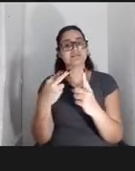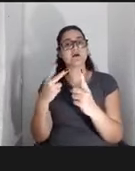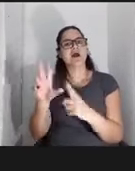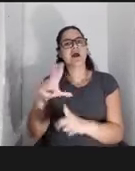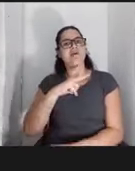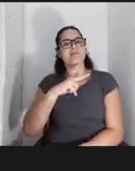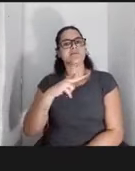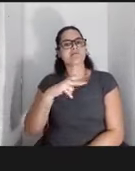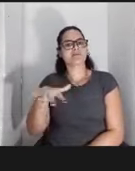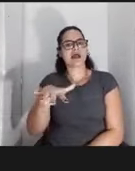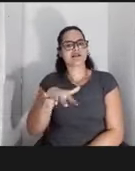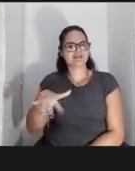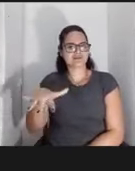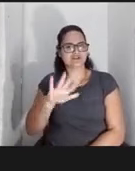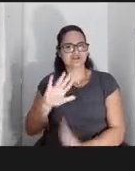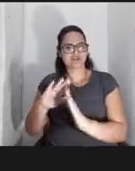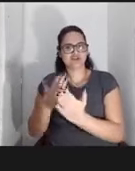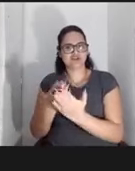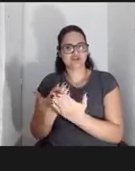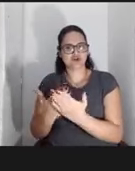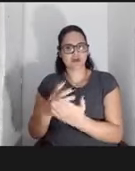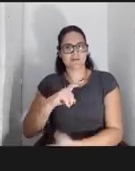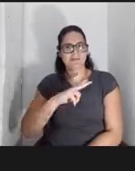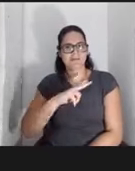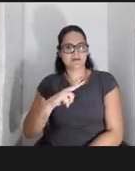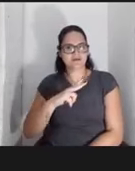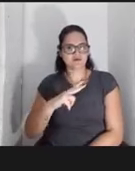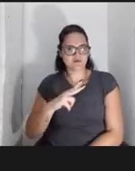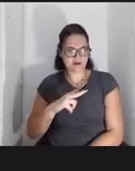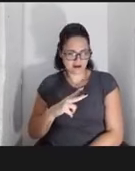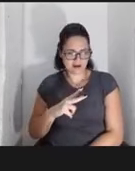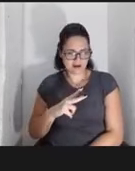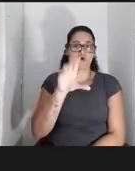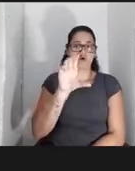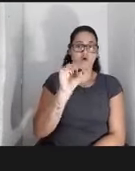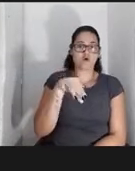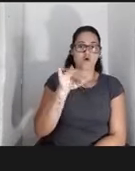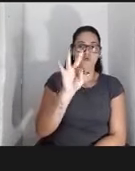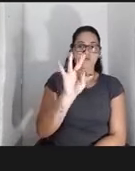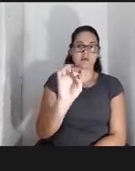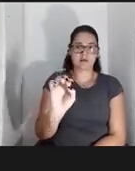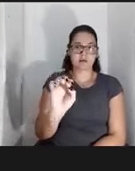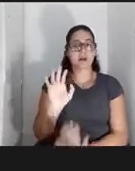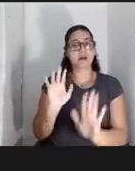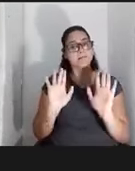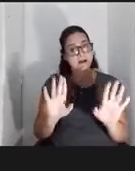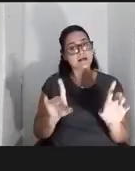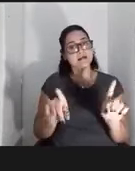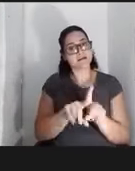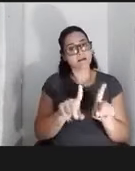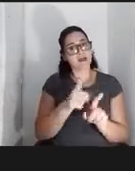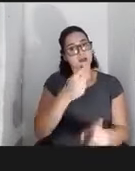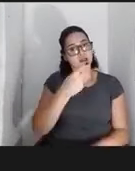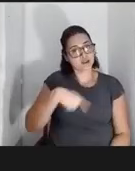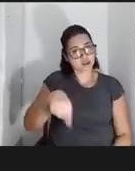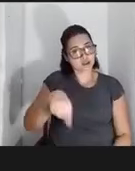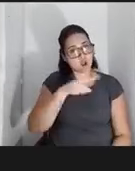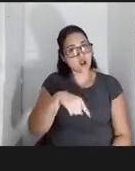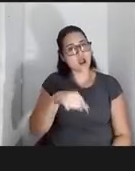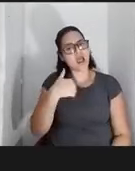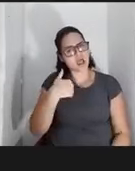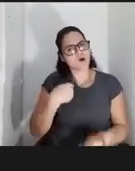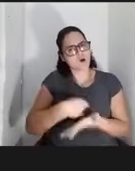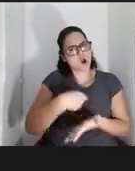sindicalistas do setor privado, que é da CONTE. Então, realmente, acho que também cabe a nós, né, eu me cobro muito isso